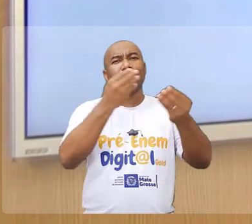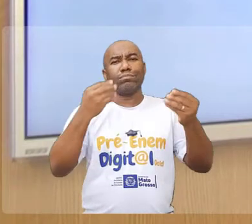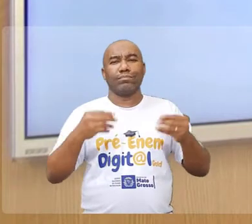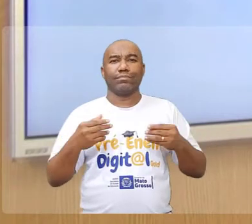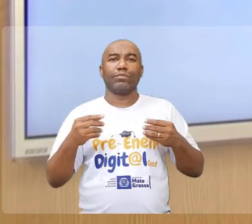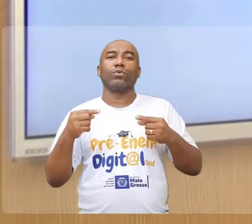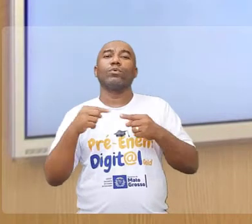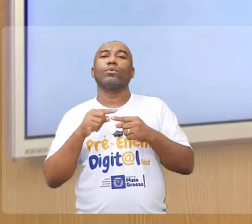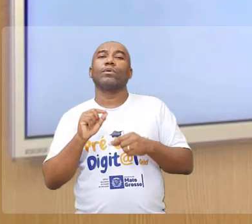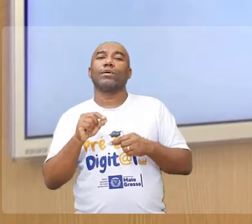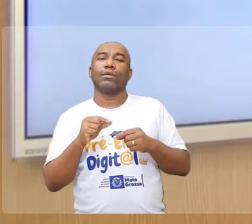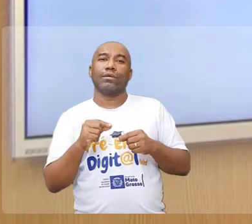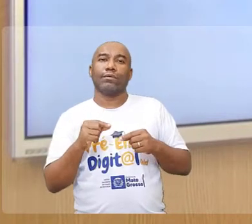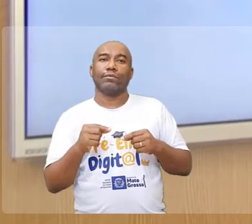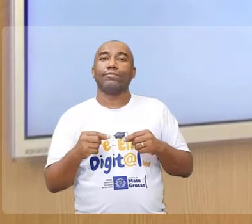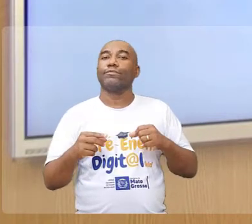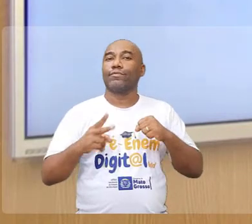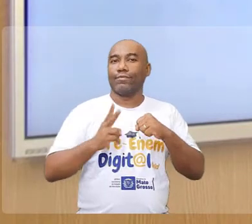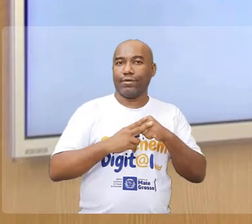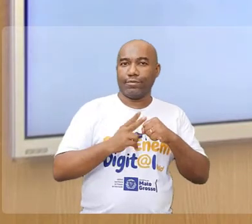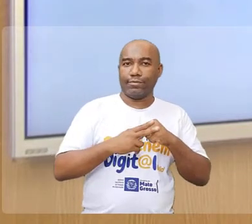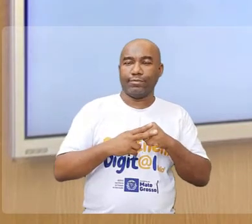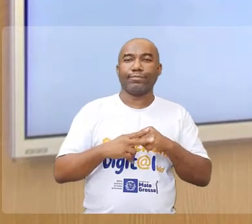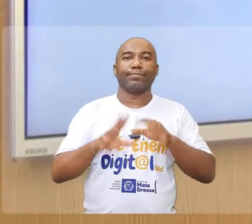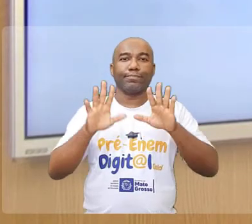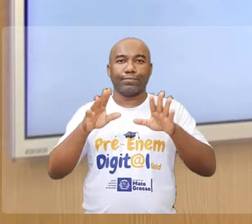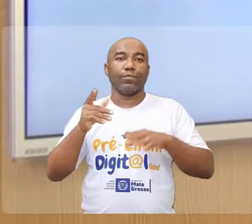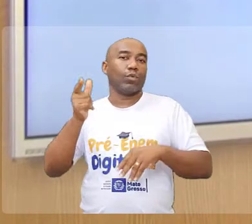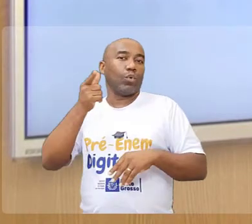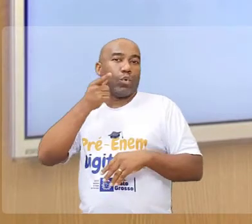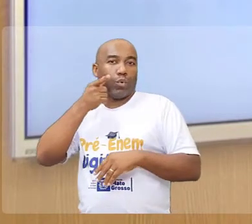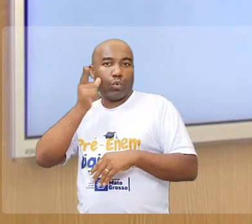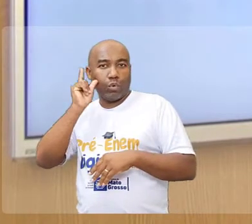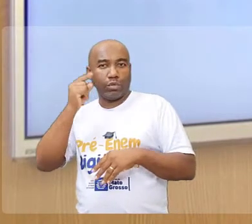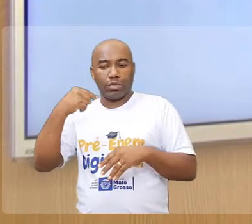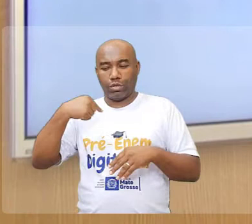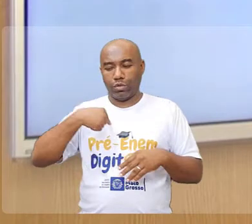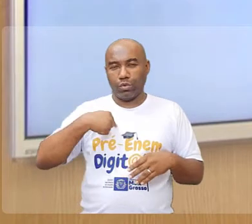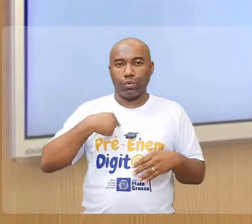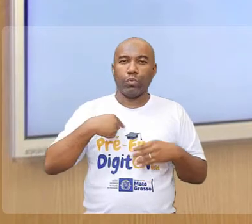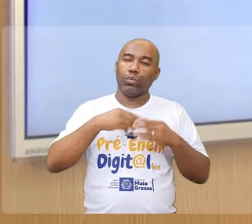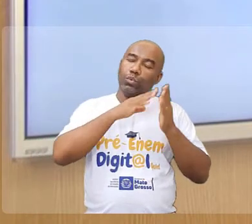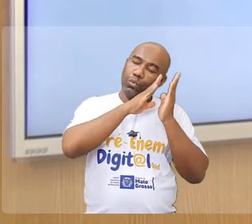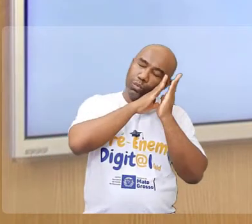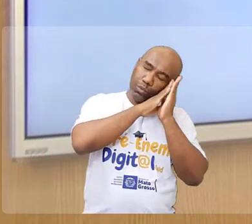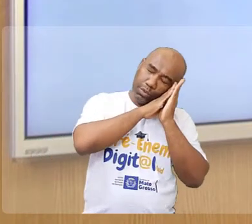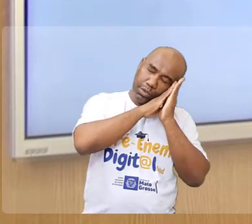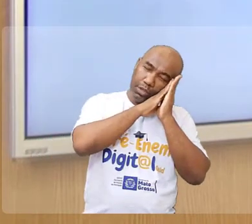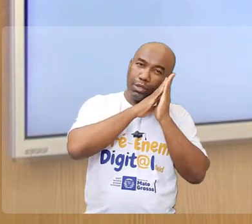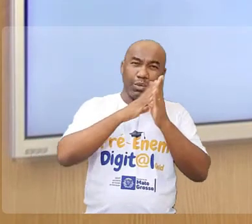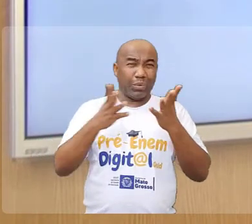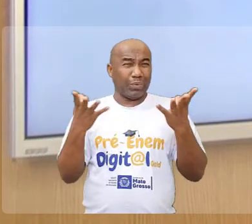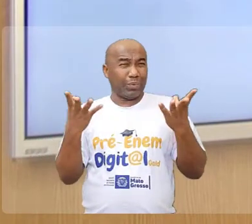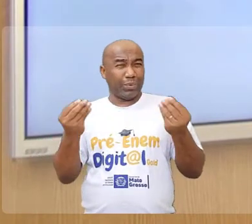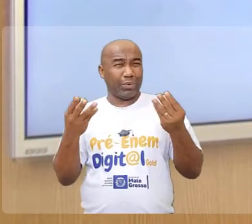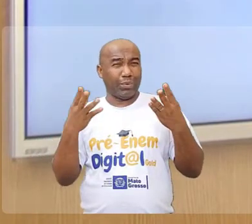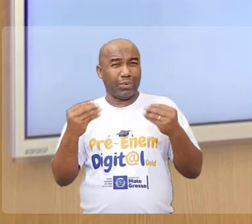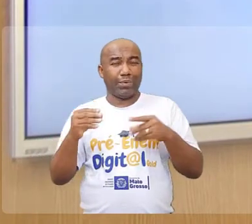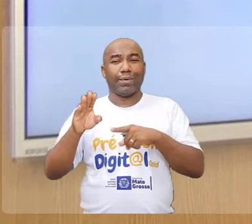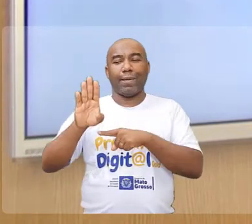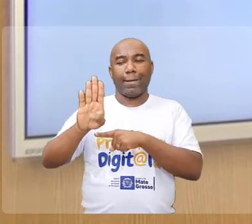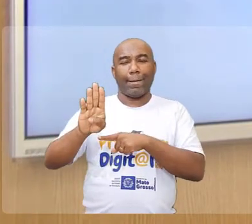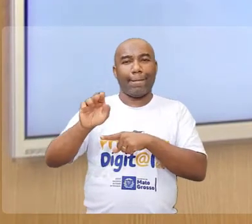verbo. Ontem eu dormi bastante. Eu posso até dizer eu